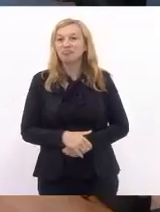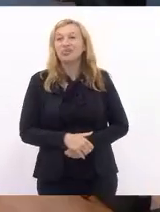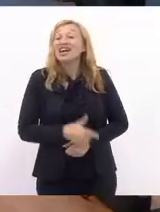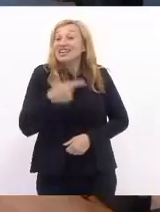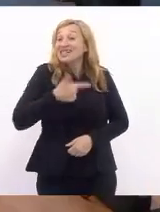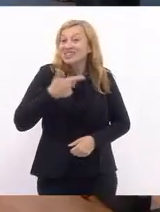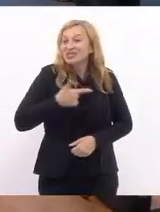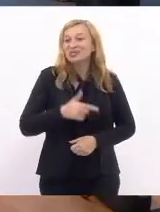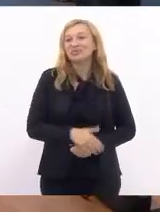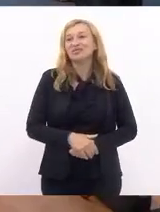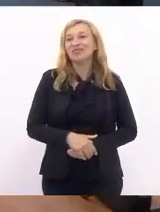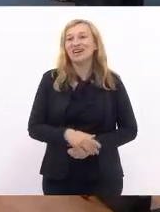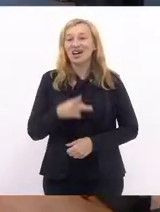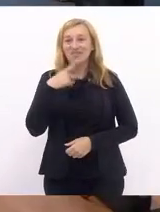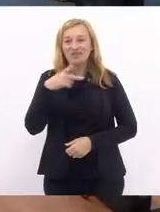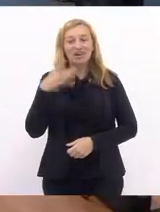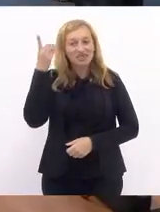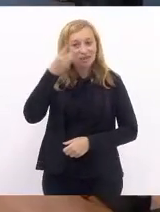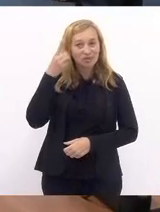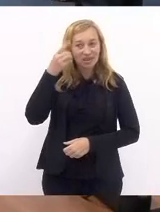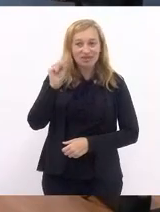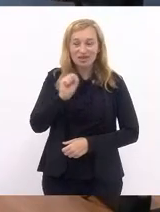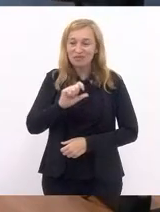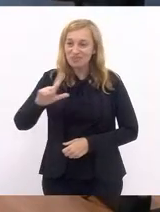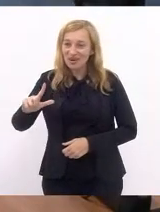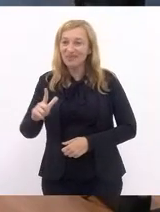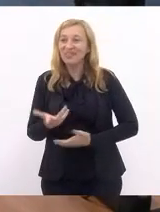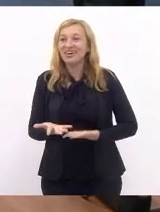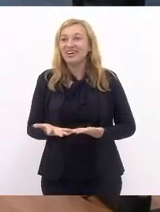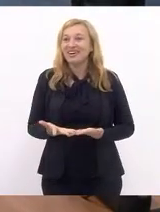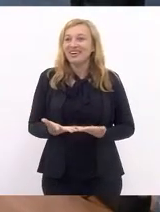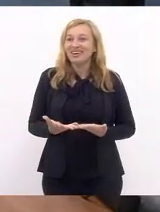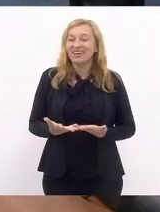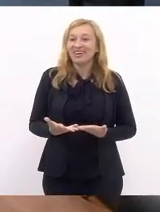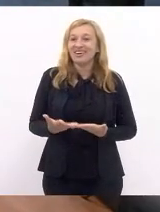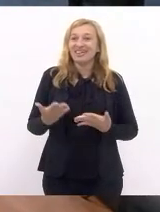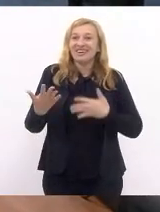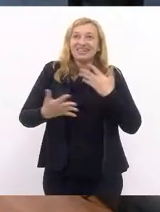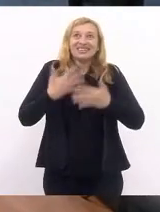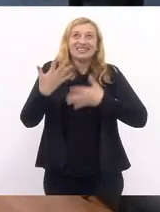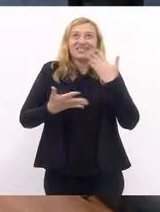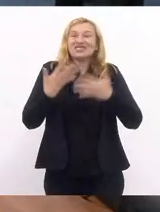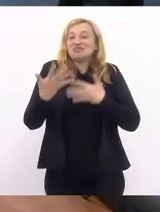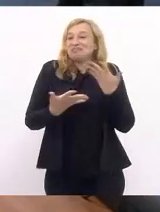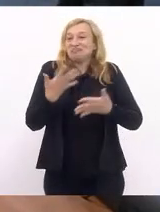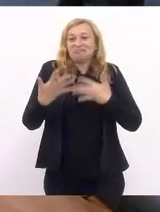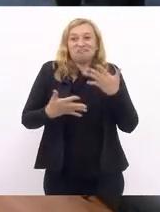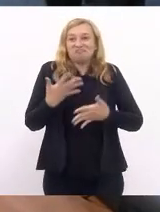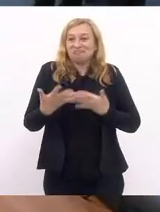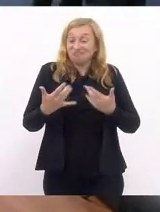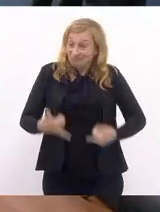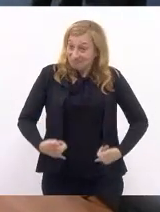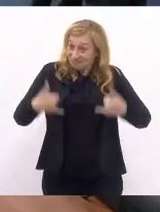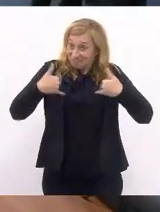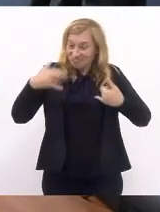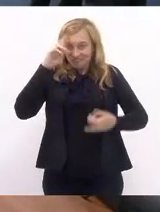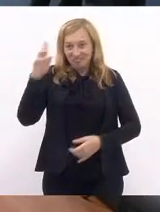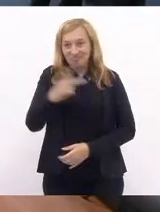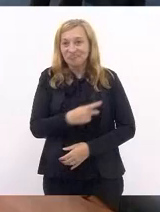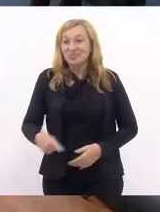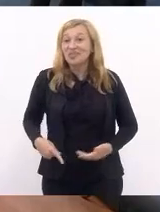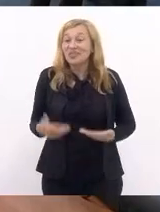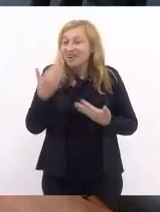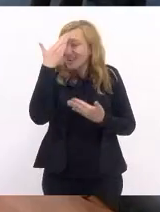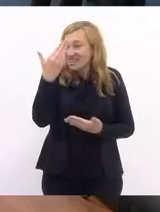segundo essas palavras do deputado Samuel Malafaia me enche de alegria de muito orgulho sua Presidente